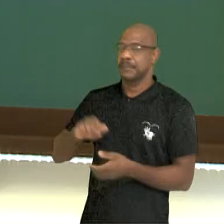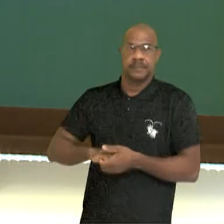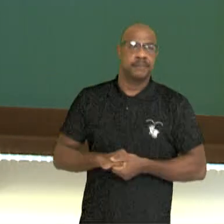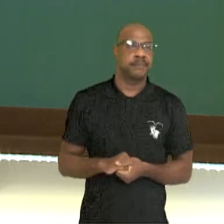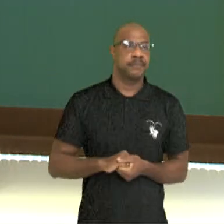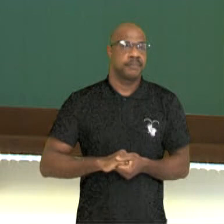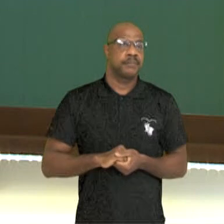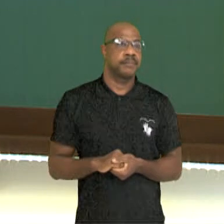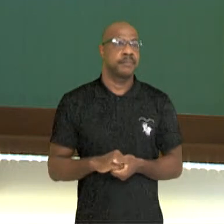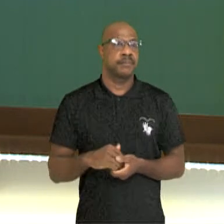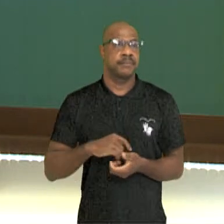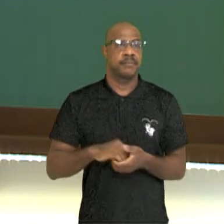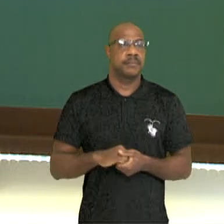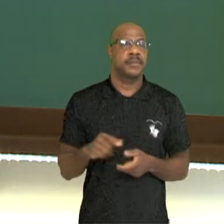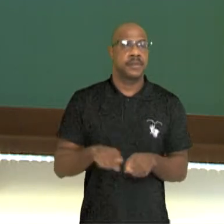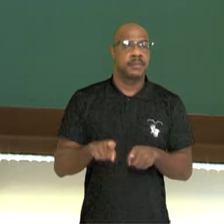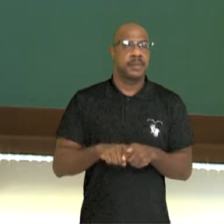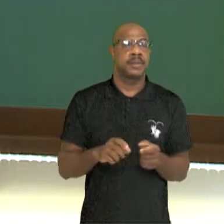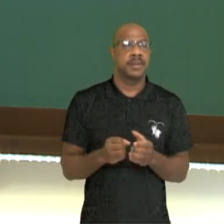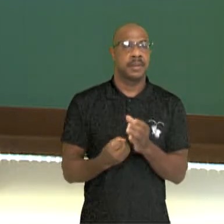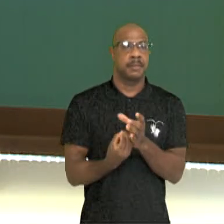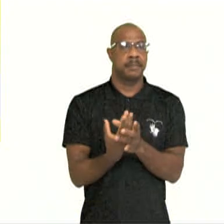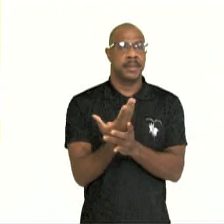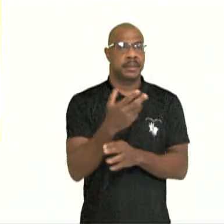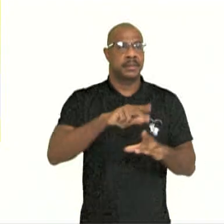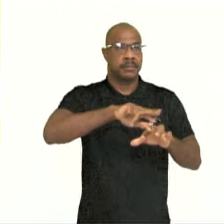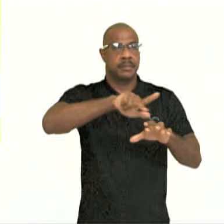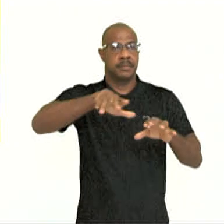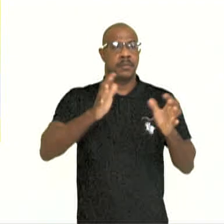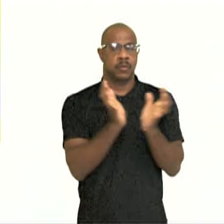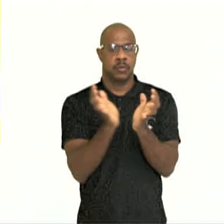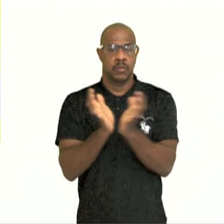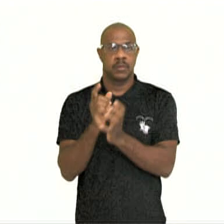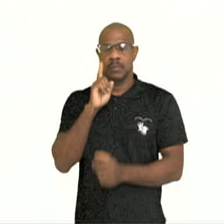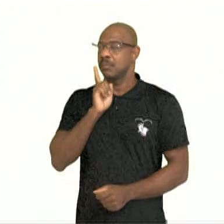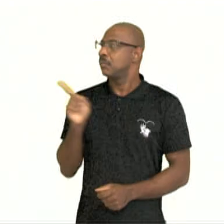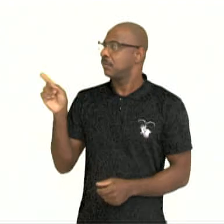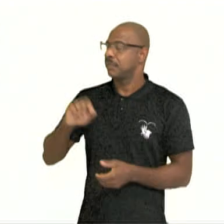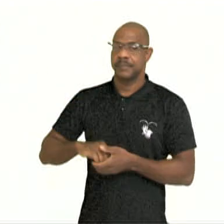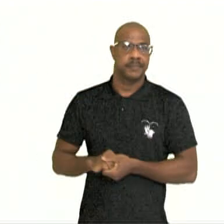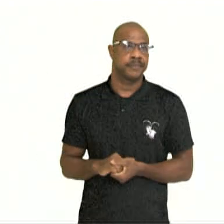alguns representantes, a samambaia, a avenca e a cavalinha.